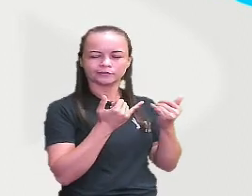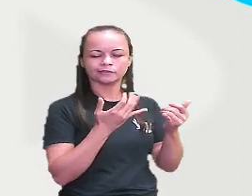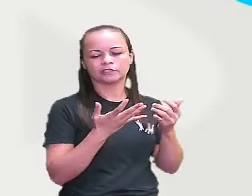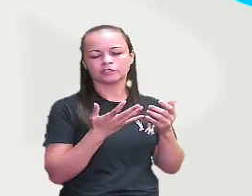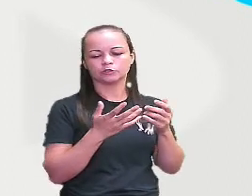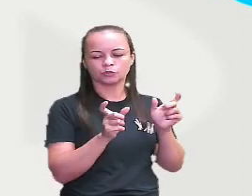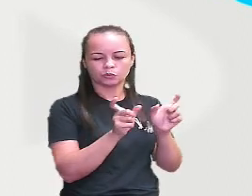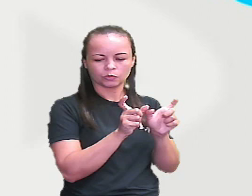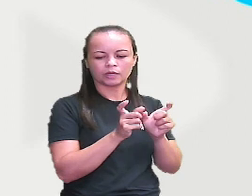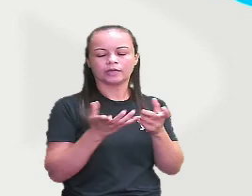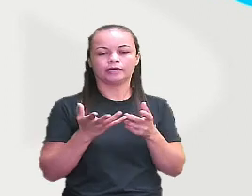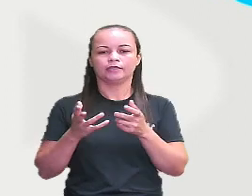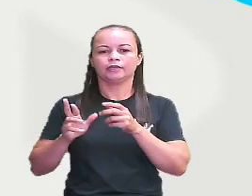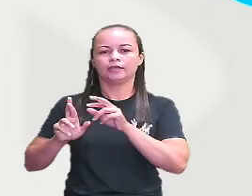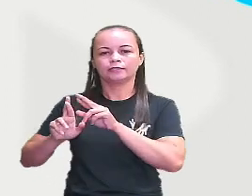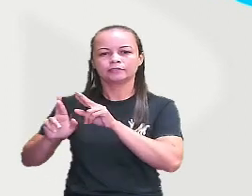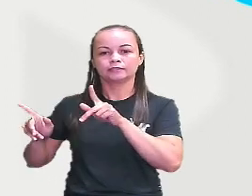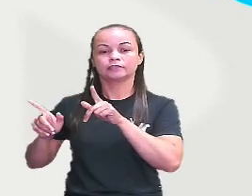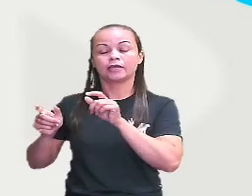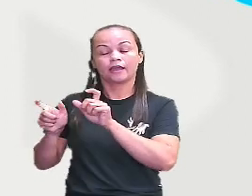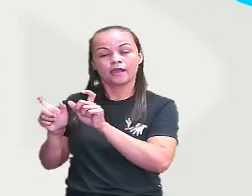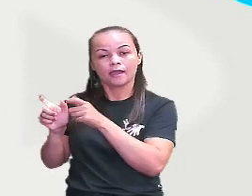calmo, tranquilo,